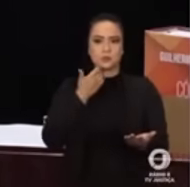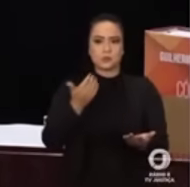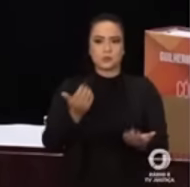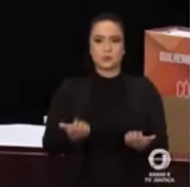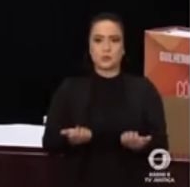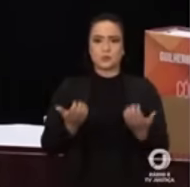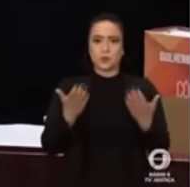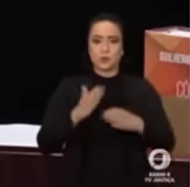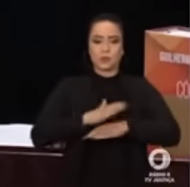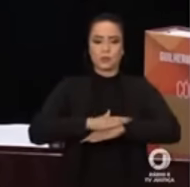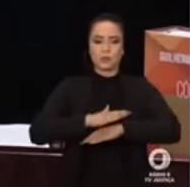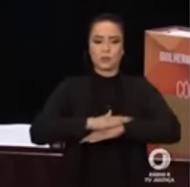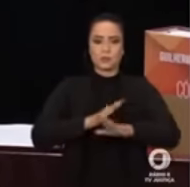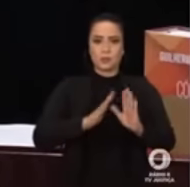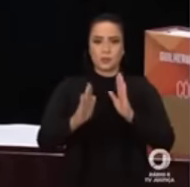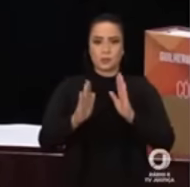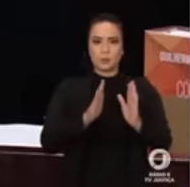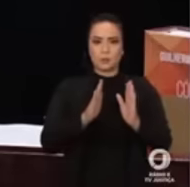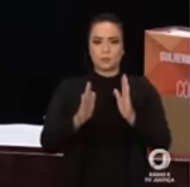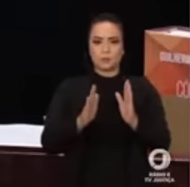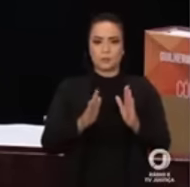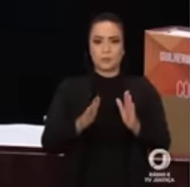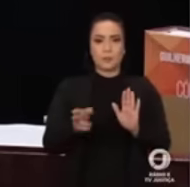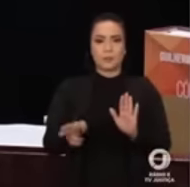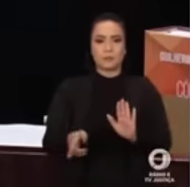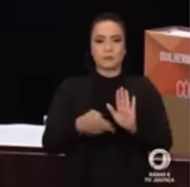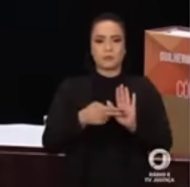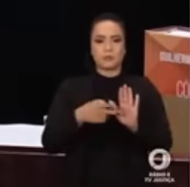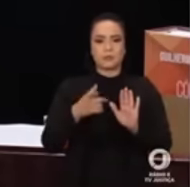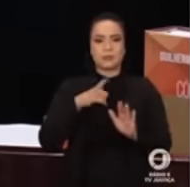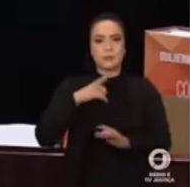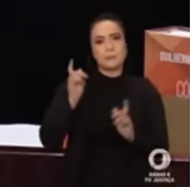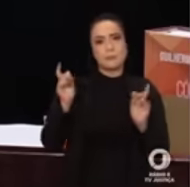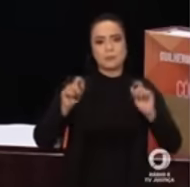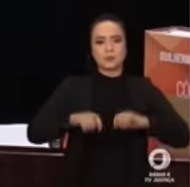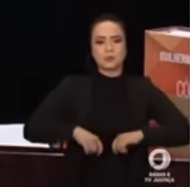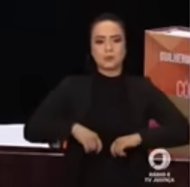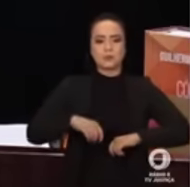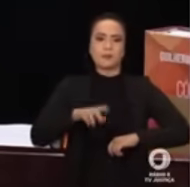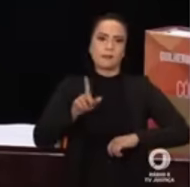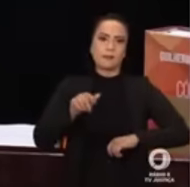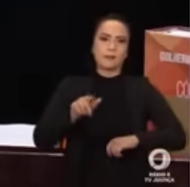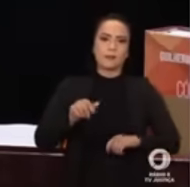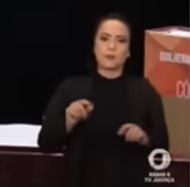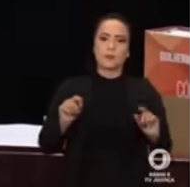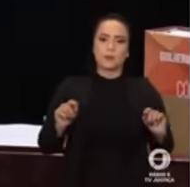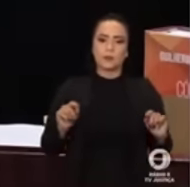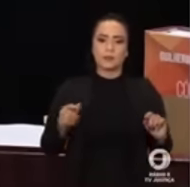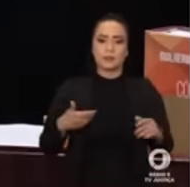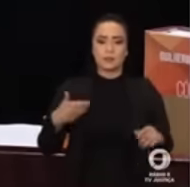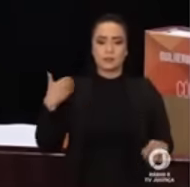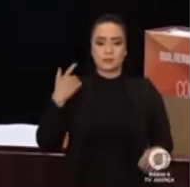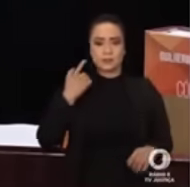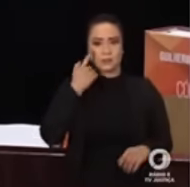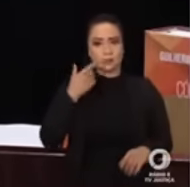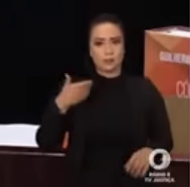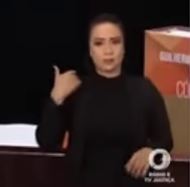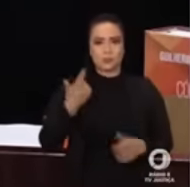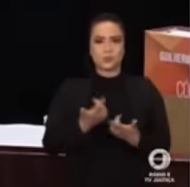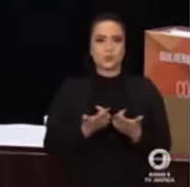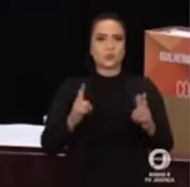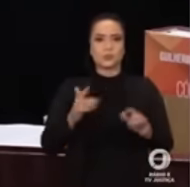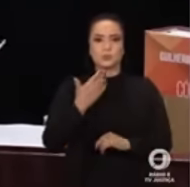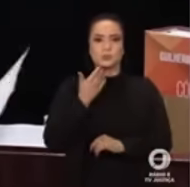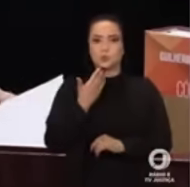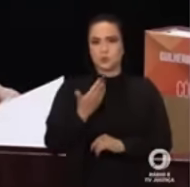do prazo e afirmando que seria provável que fosse, que era conhecida desde antes e não tinha sido